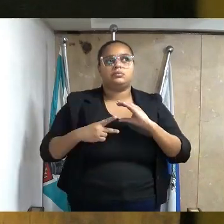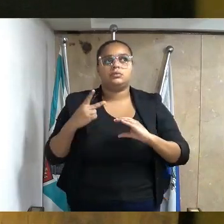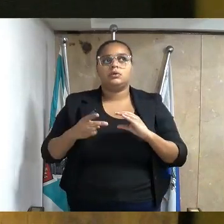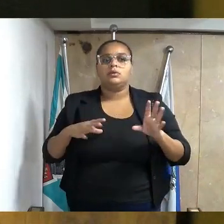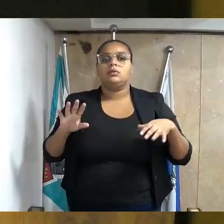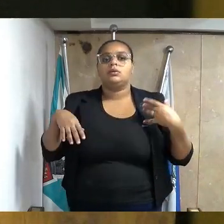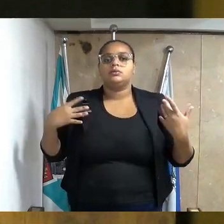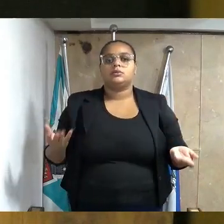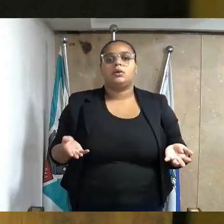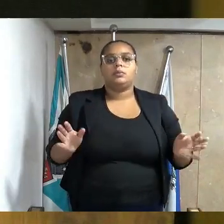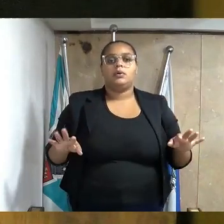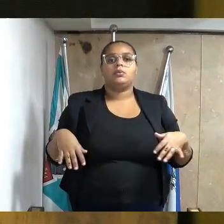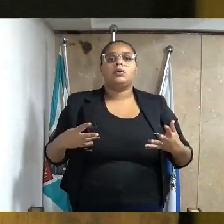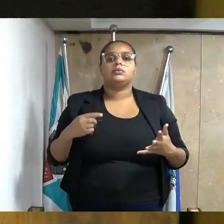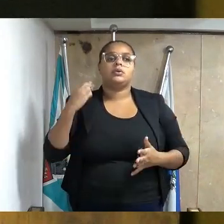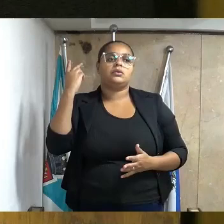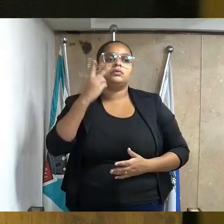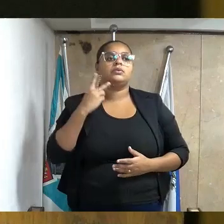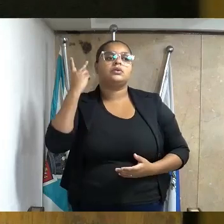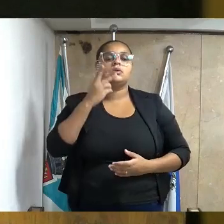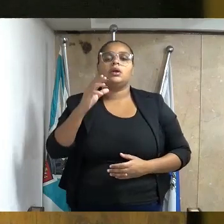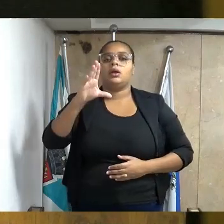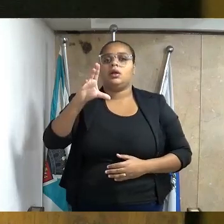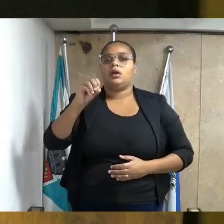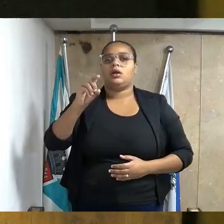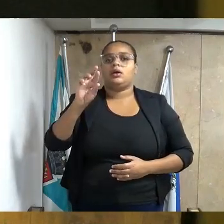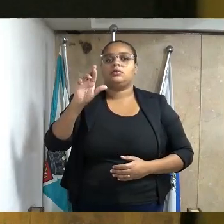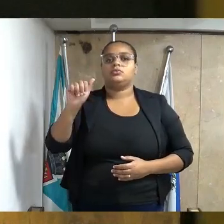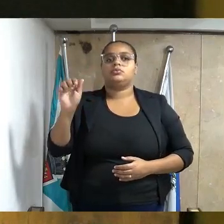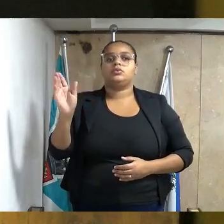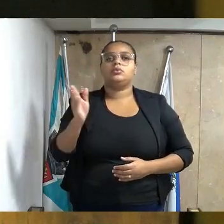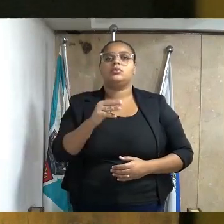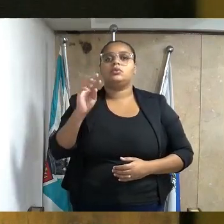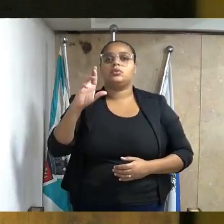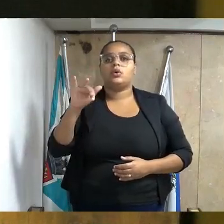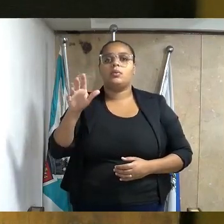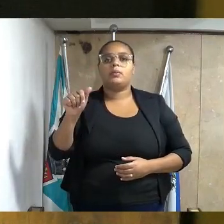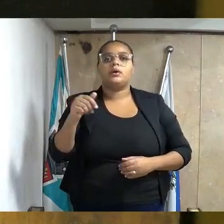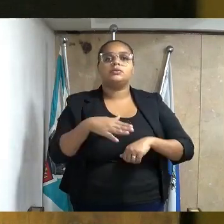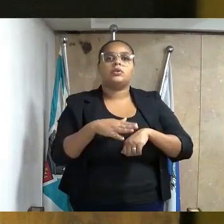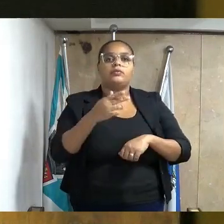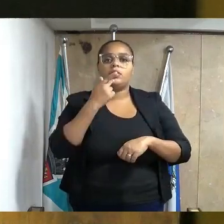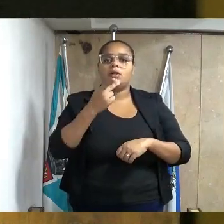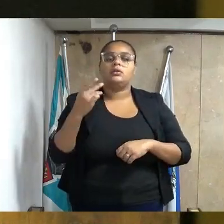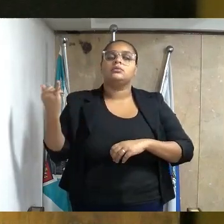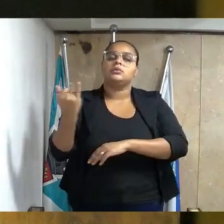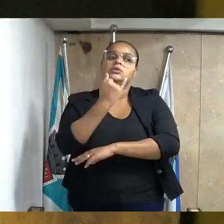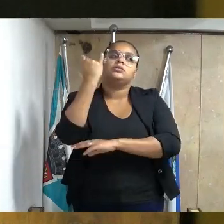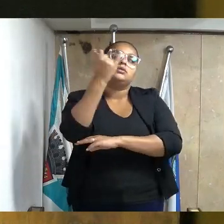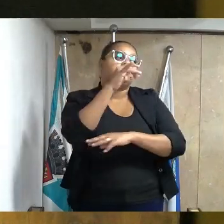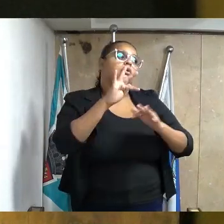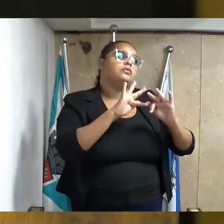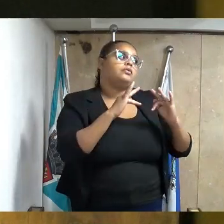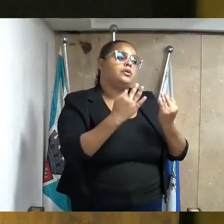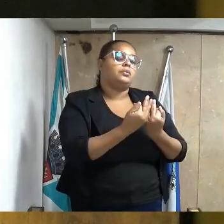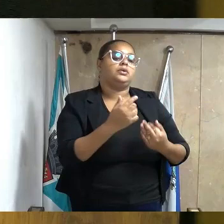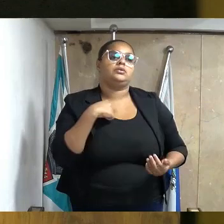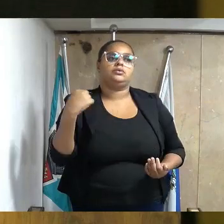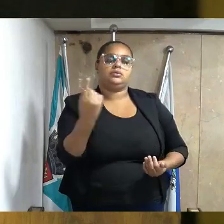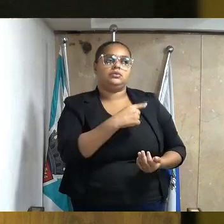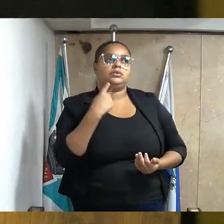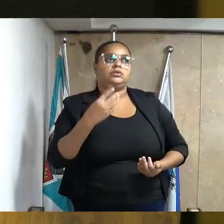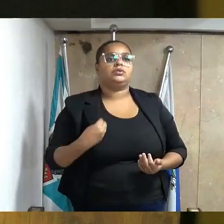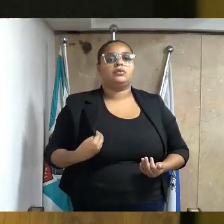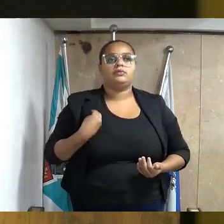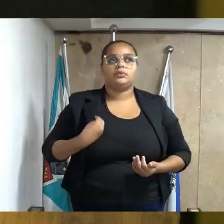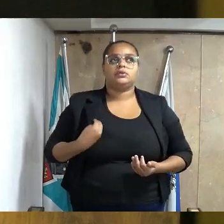quanto o vereador Cláudio Tomás fala sobre a importância da família nas nossas vidas.